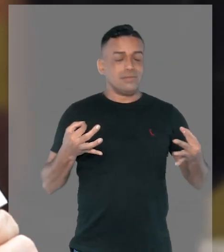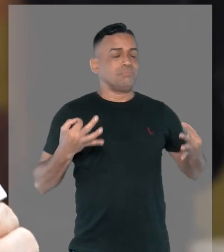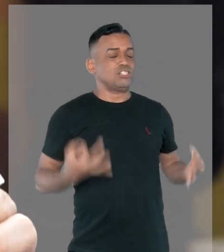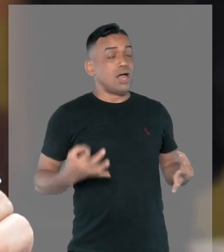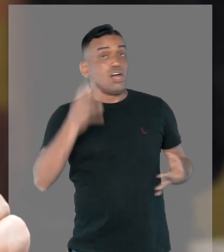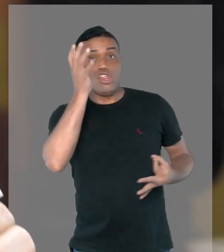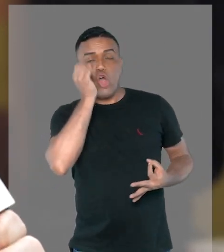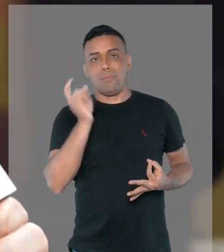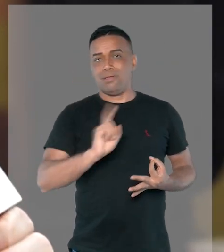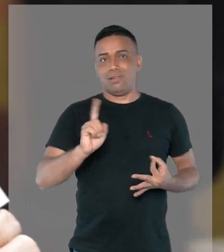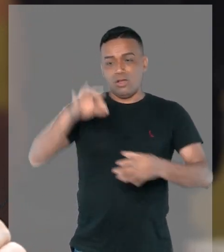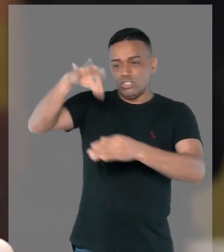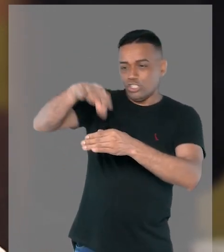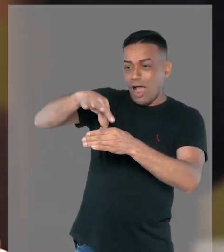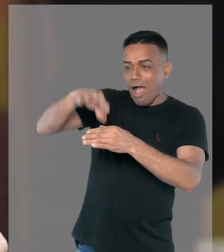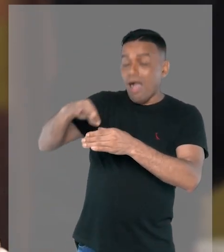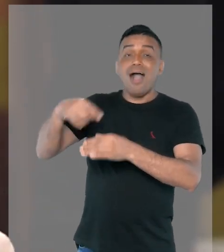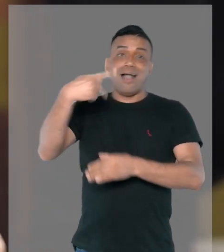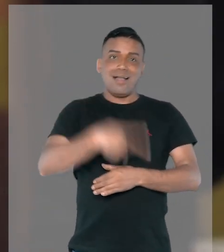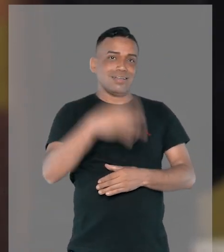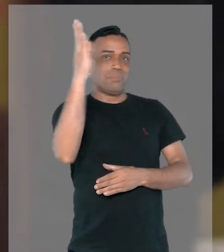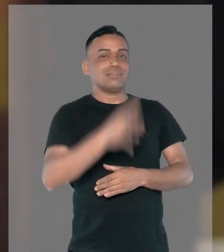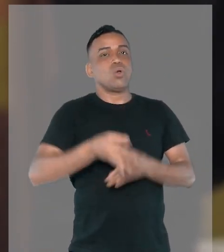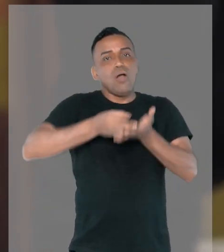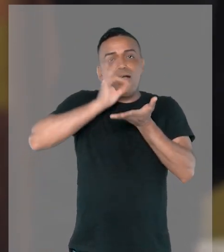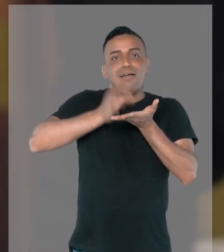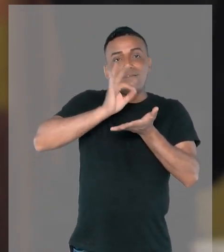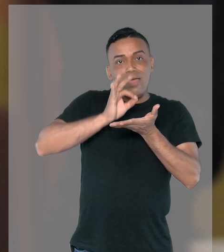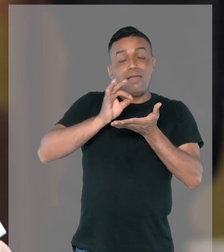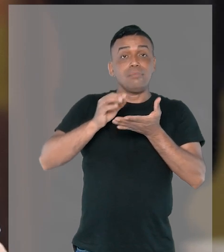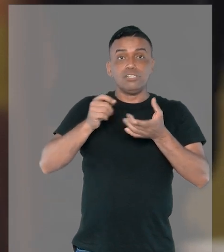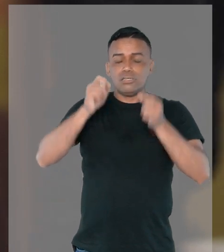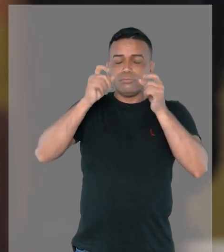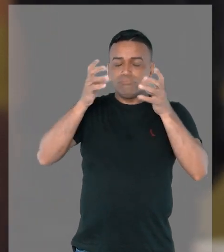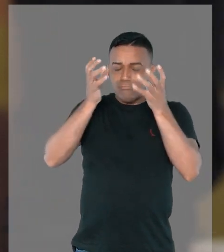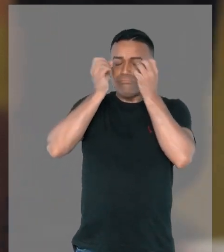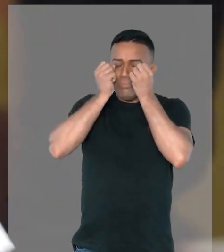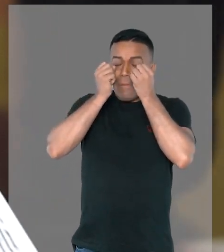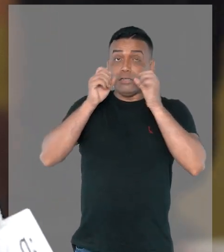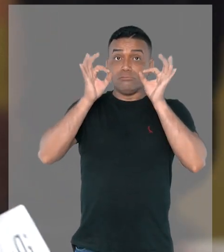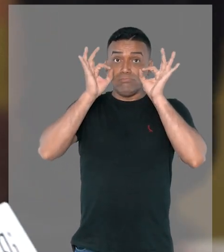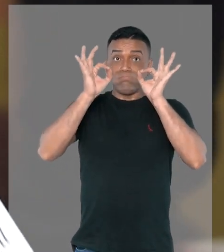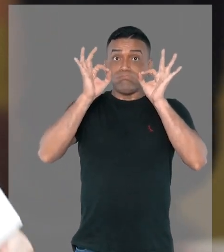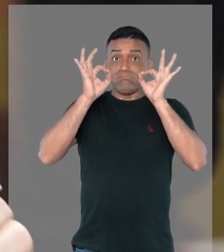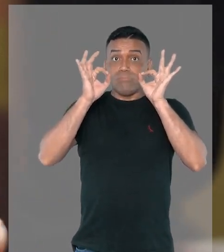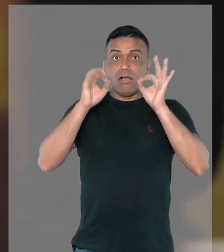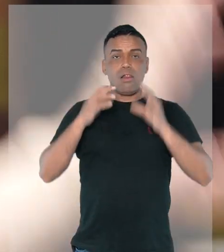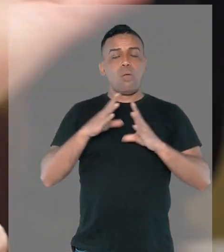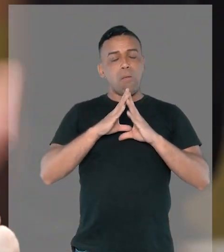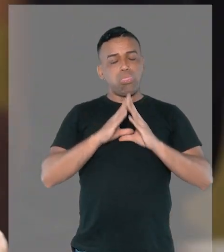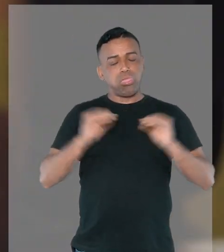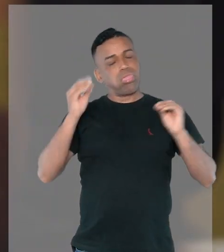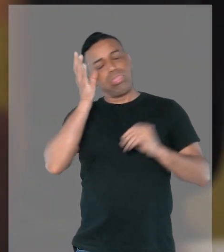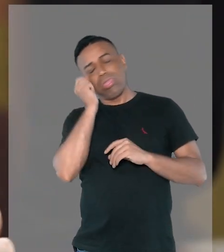meditação. Então, toma chá, aqui no Brasil a gente toma café e vai meditar alerta, Não é para dormir nem para fugir da realidade. Então tem